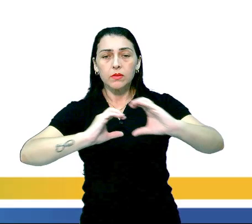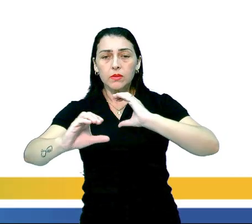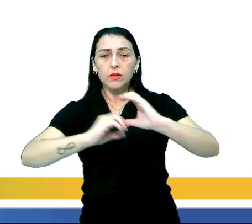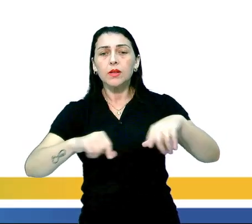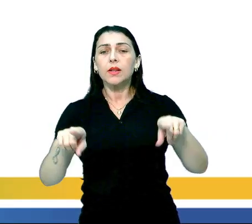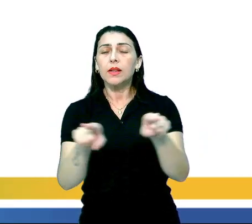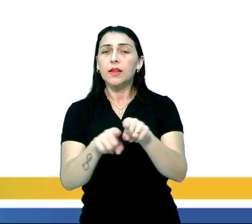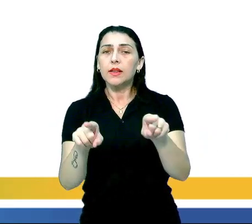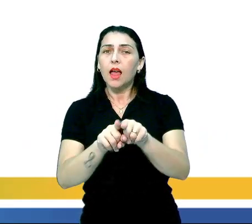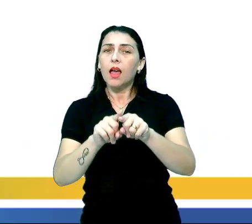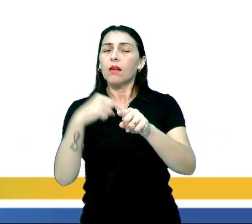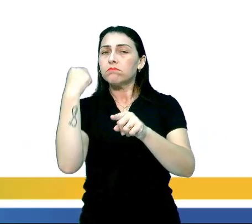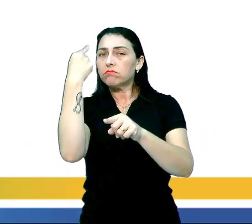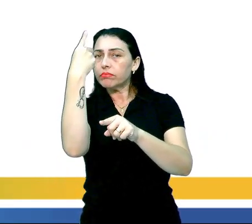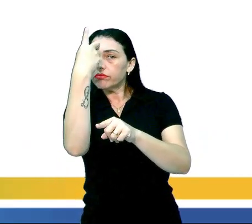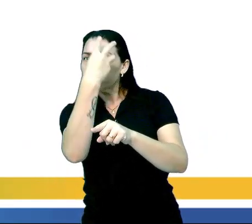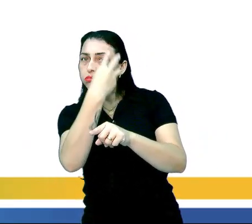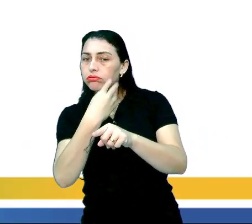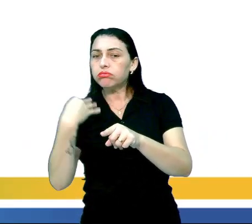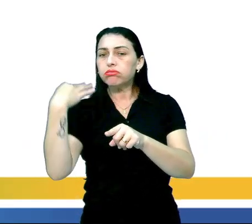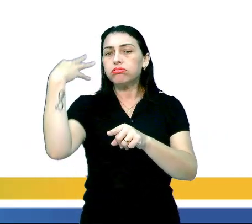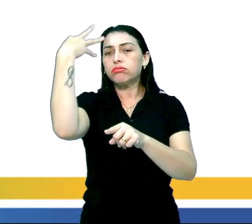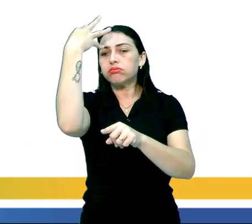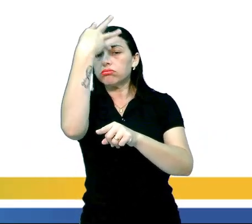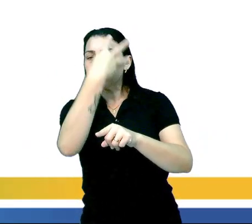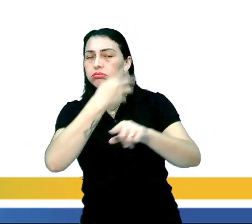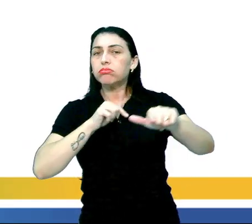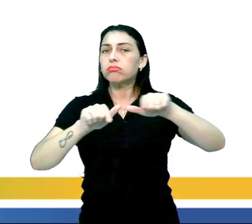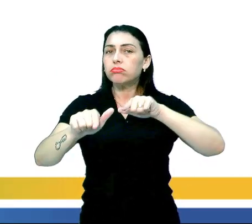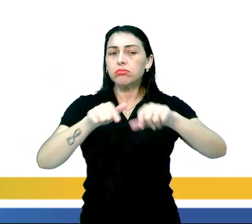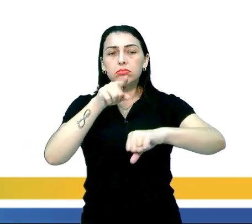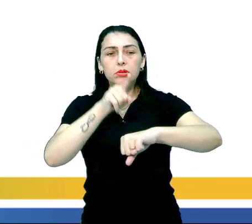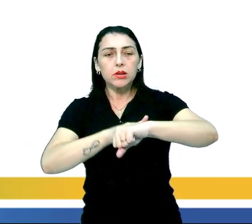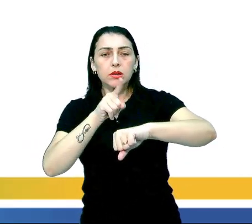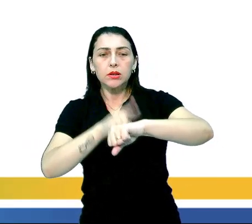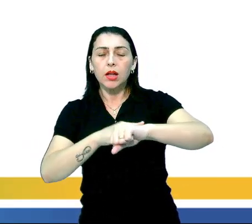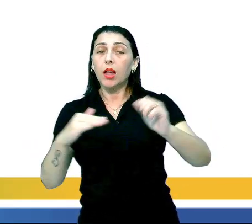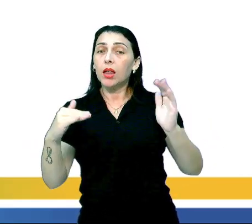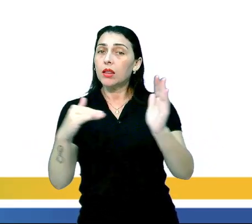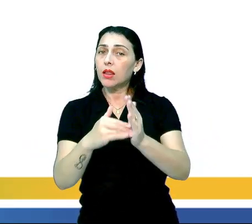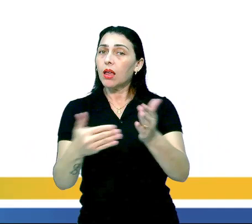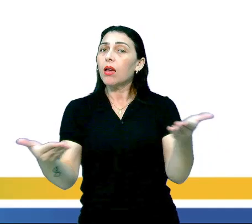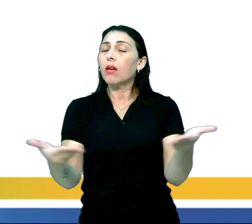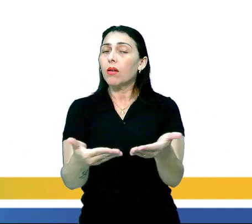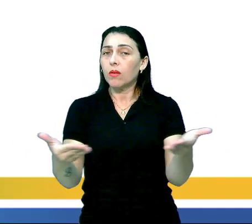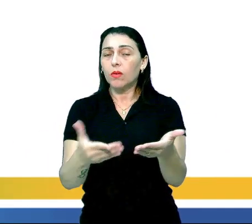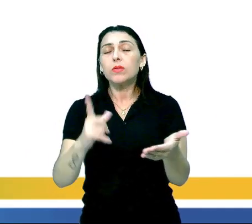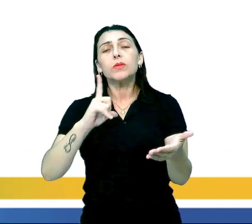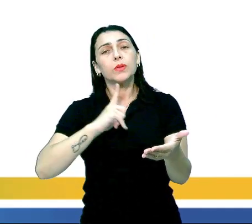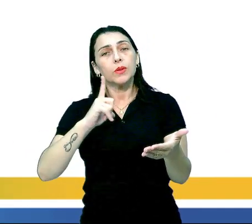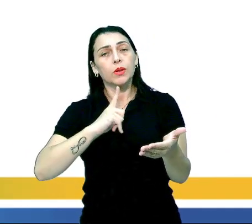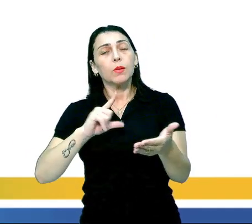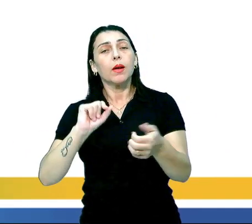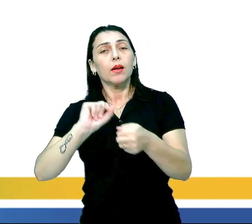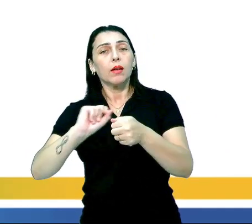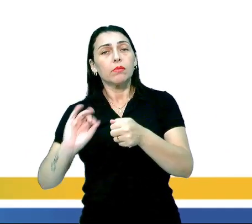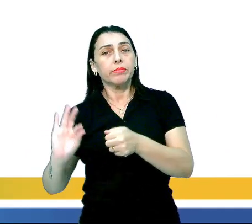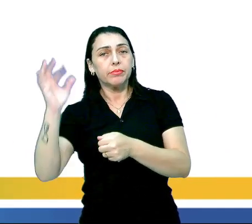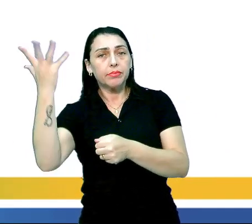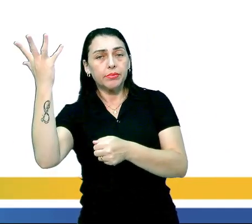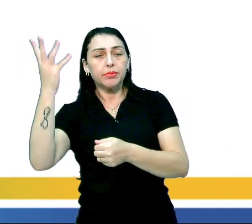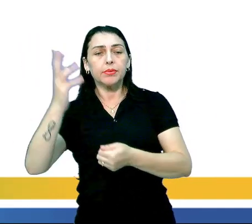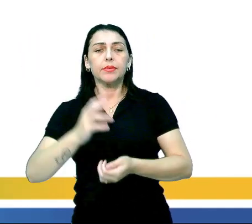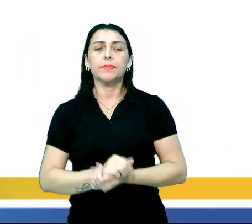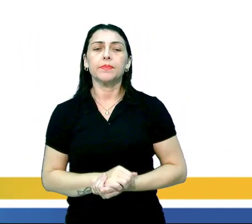novas tecnologias da informação e de comunicação, que ainda exigem longas jornadas de trabalho